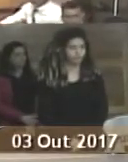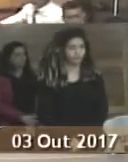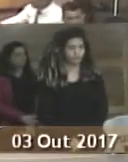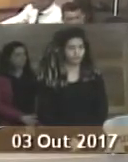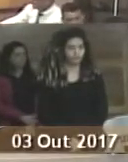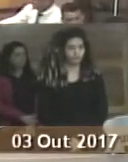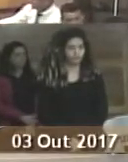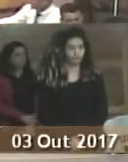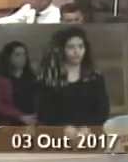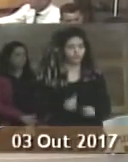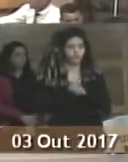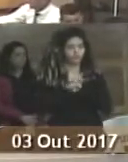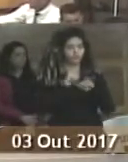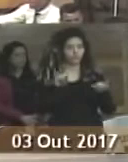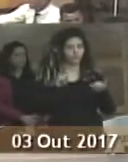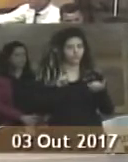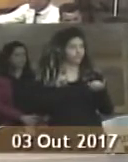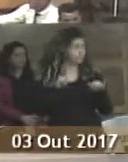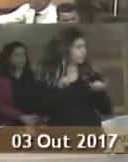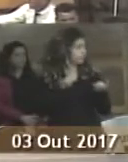quórum. Peço para a informática aqui que o meu